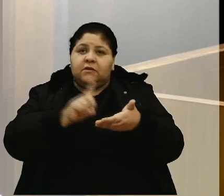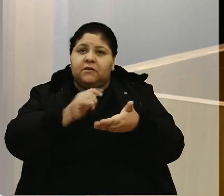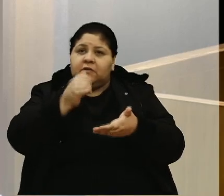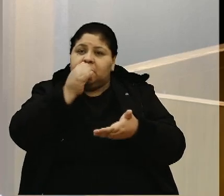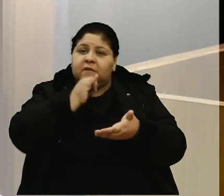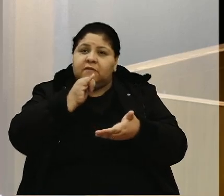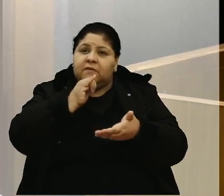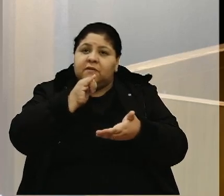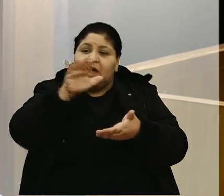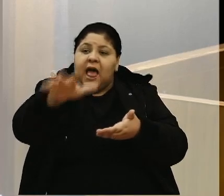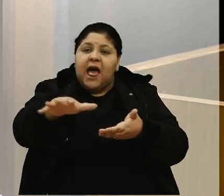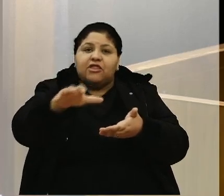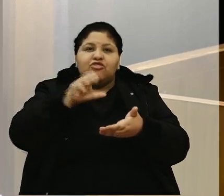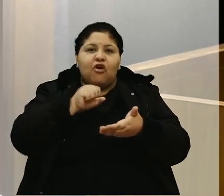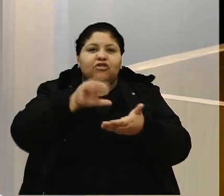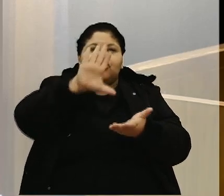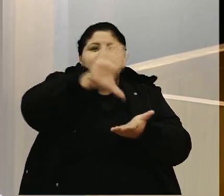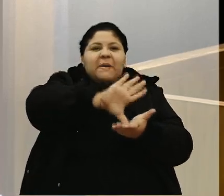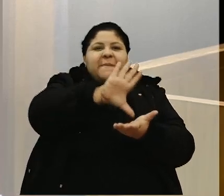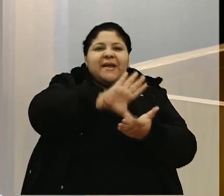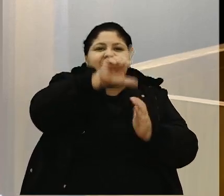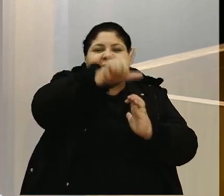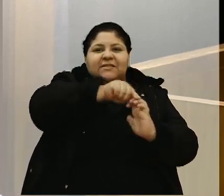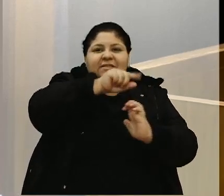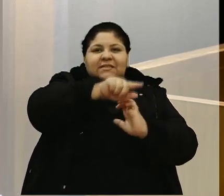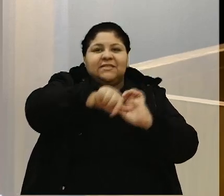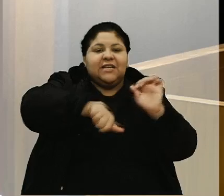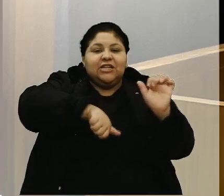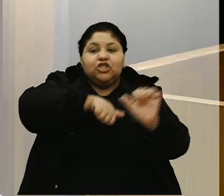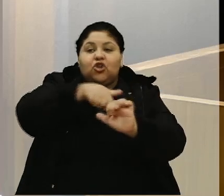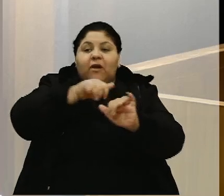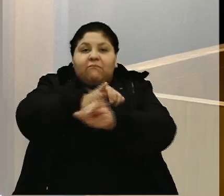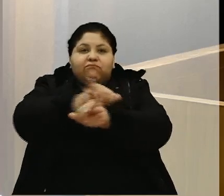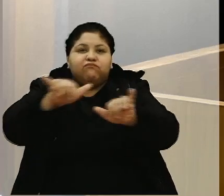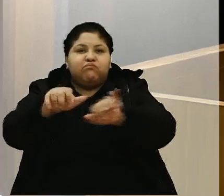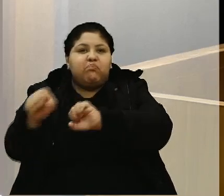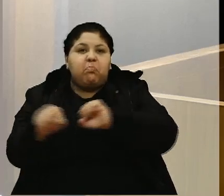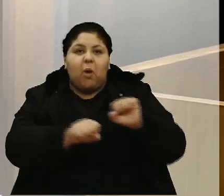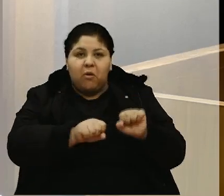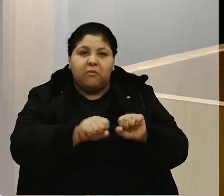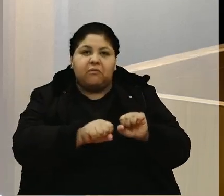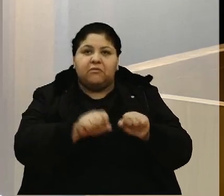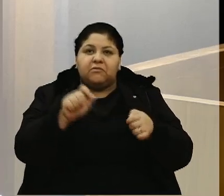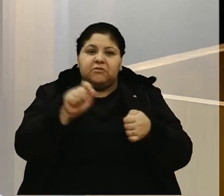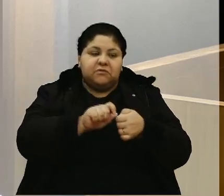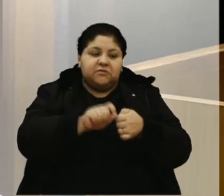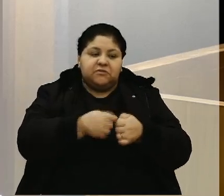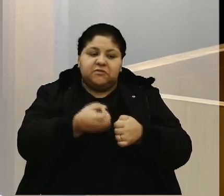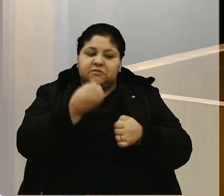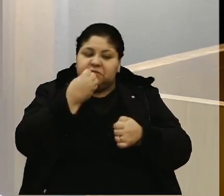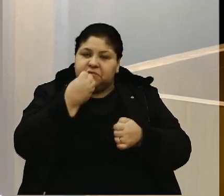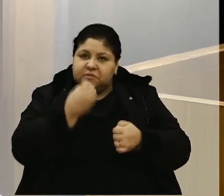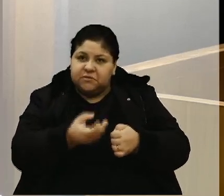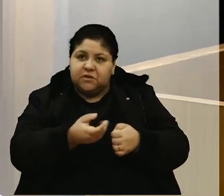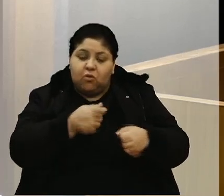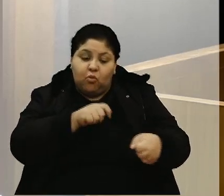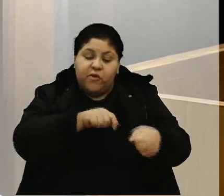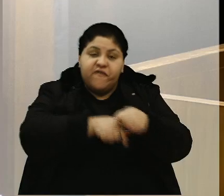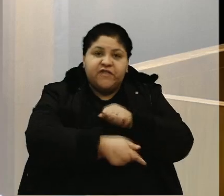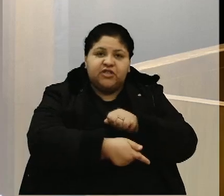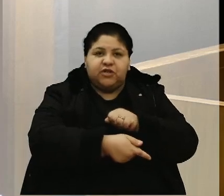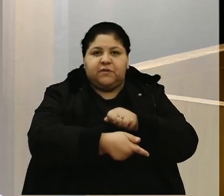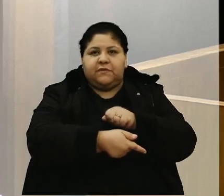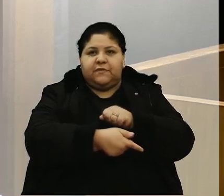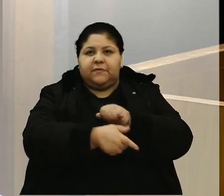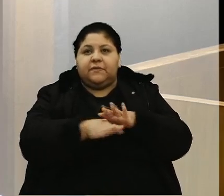uma Praça, né, que empresários, em troca de publicidade, podem, né, fazer uma benfeitoria, fazer um investimento.